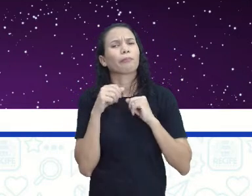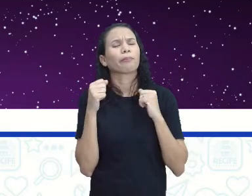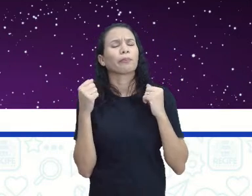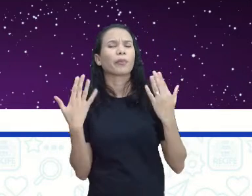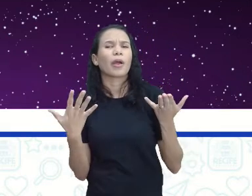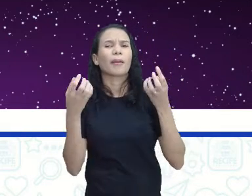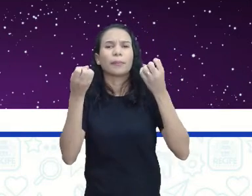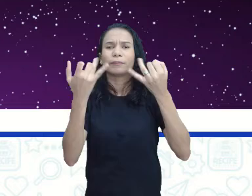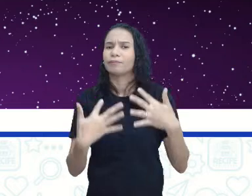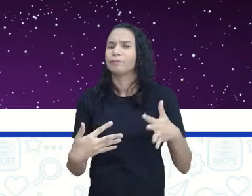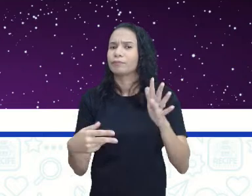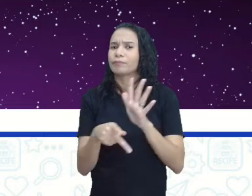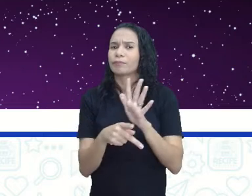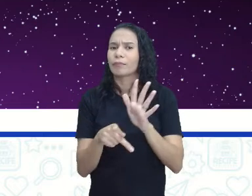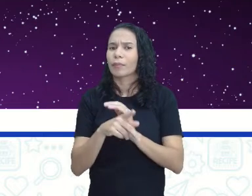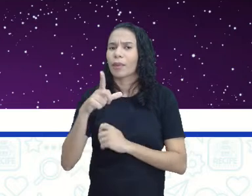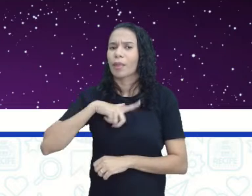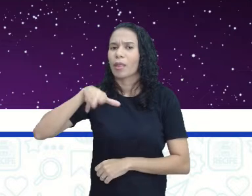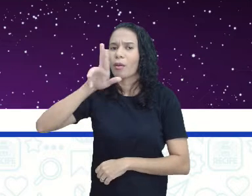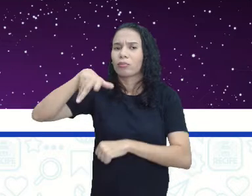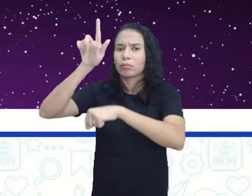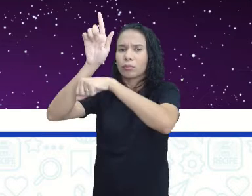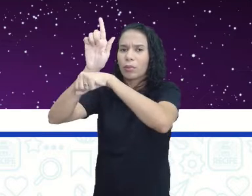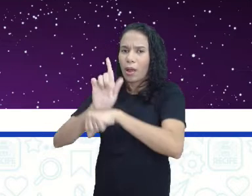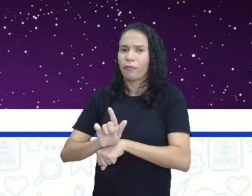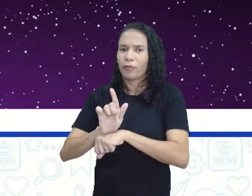falando aí da ação da gravidade?